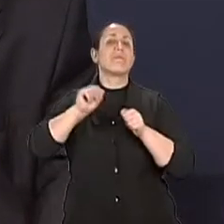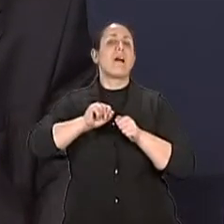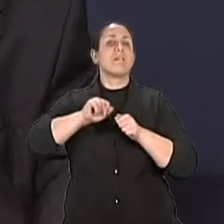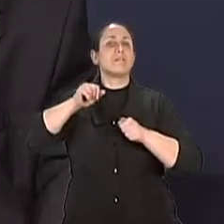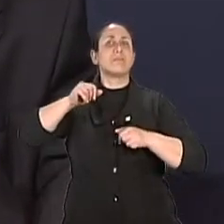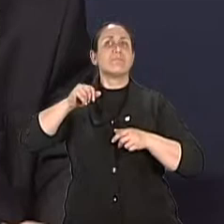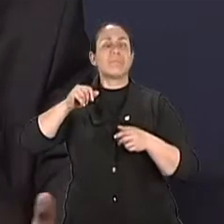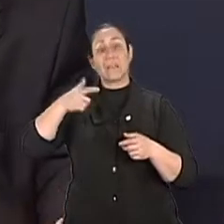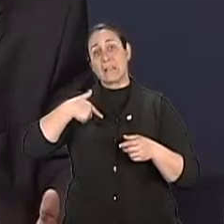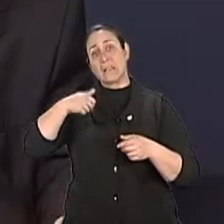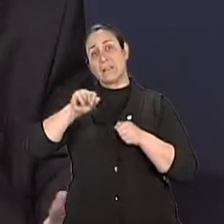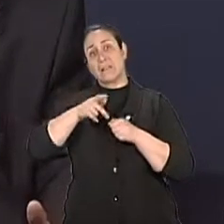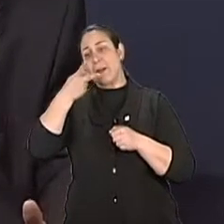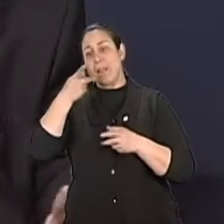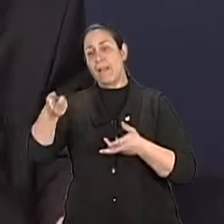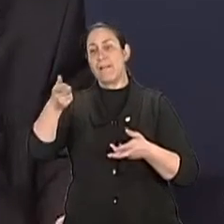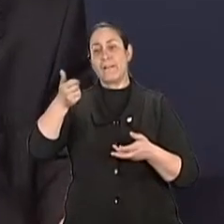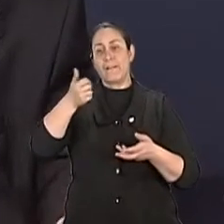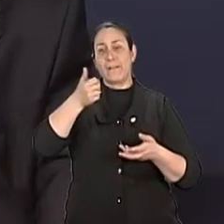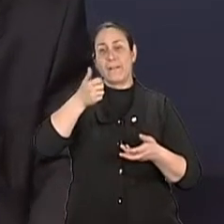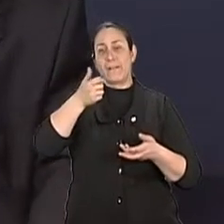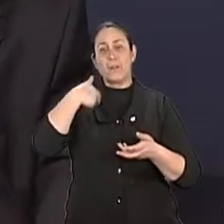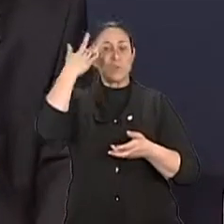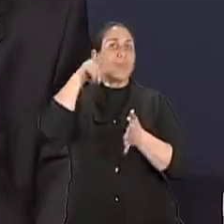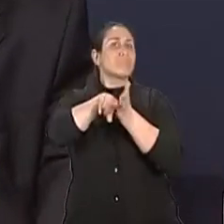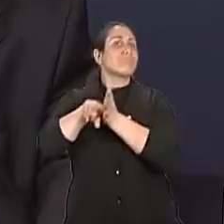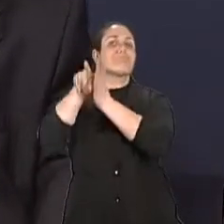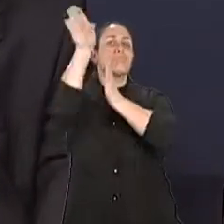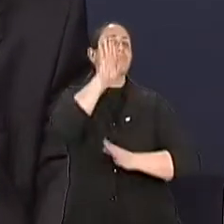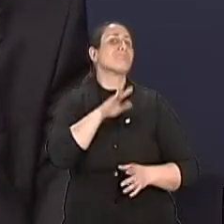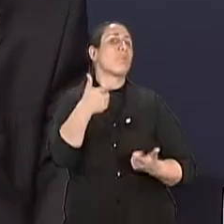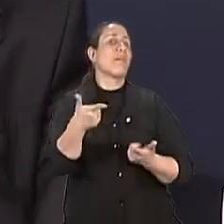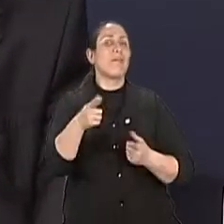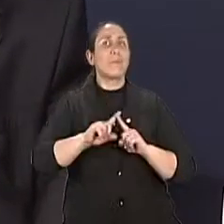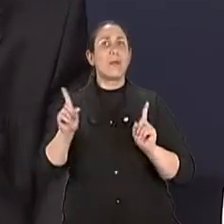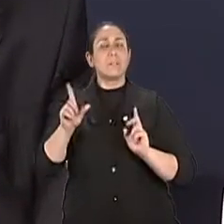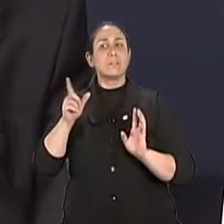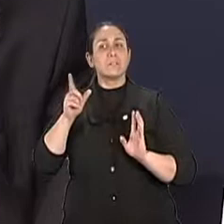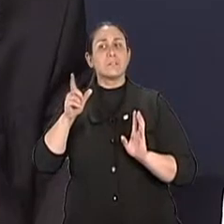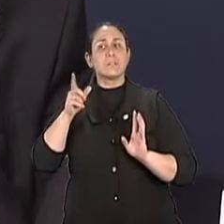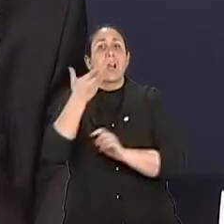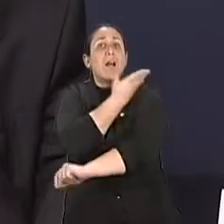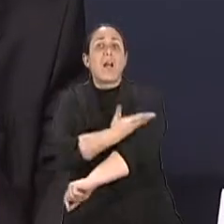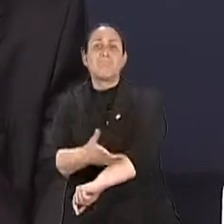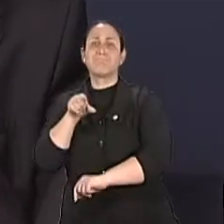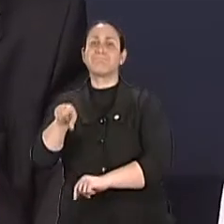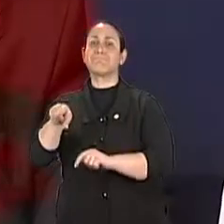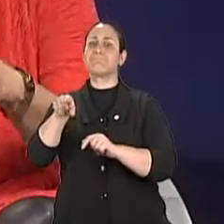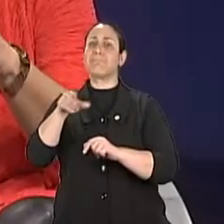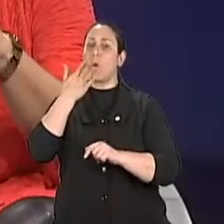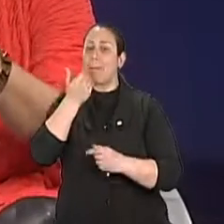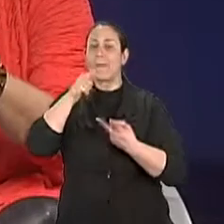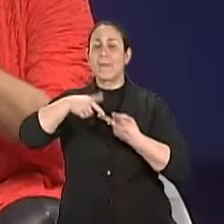Uhum. A bebida não dá para... Não tem esses dados no Brasil. É. Mas são hábitos que vão repercutir mais adiante. Ou